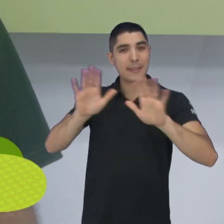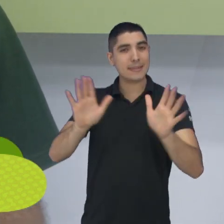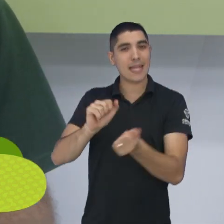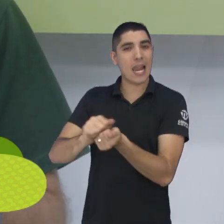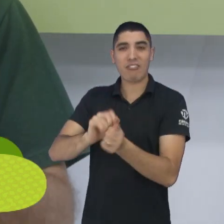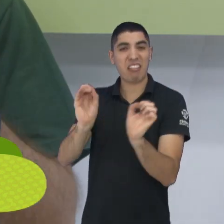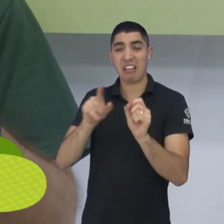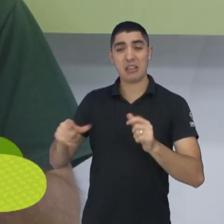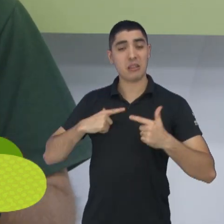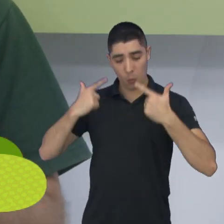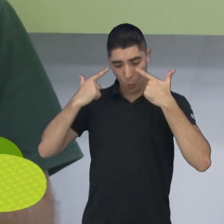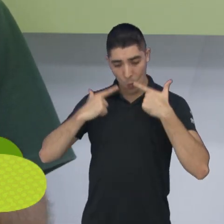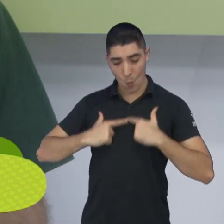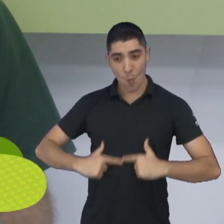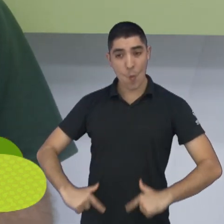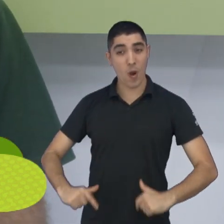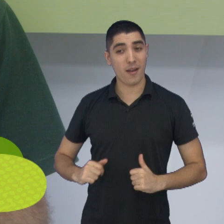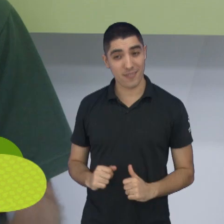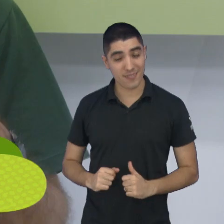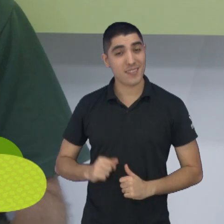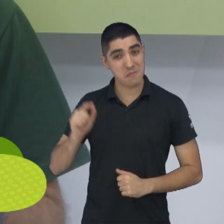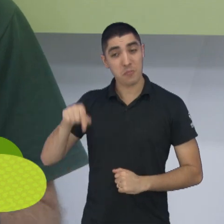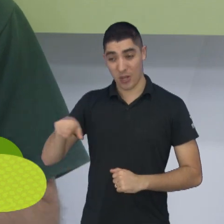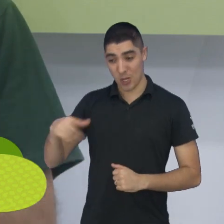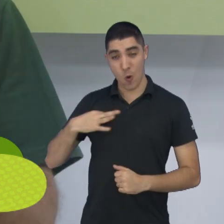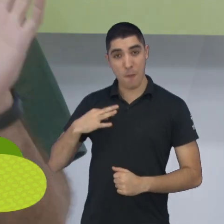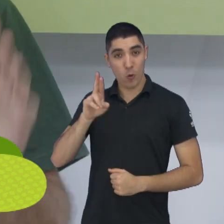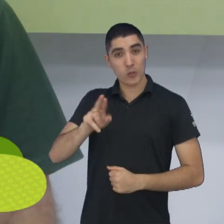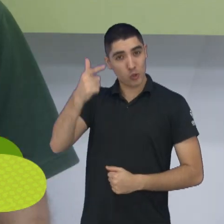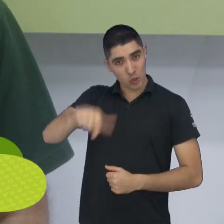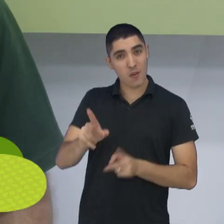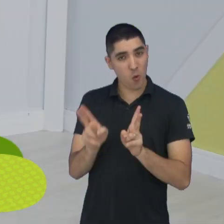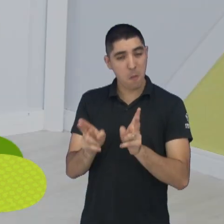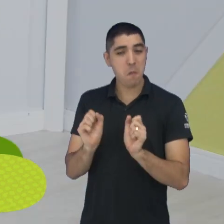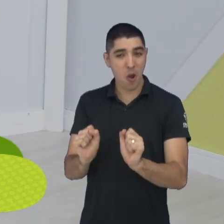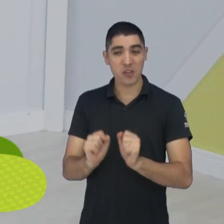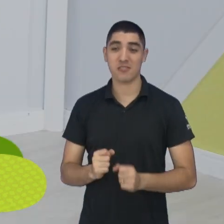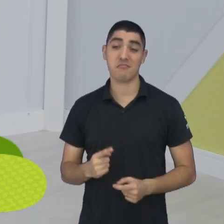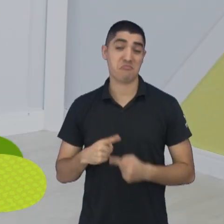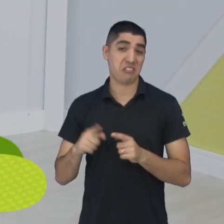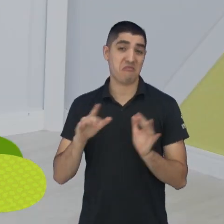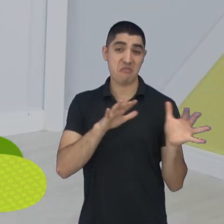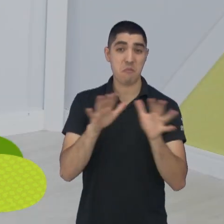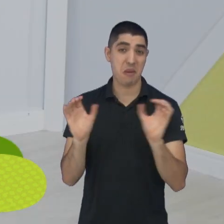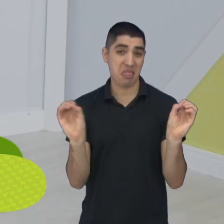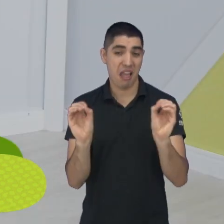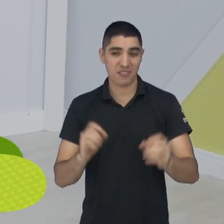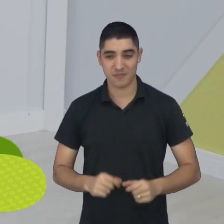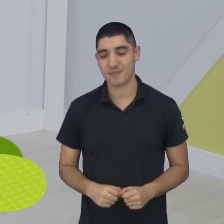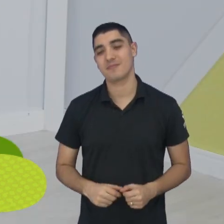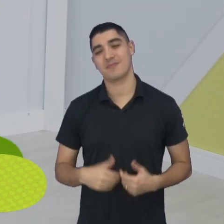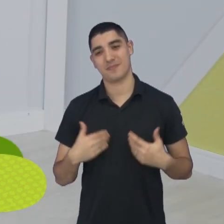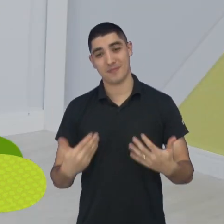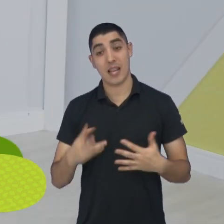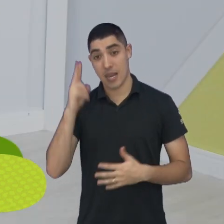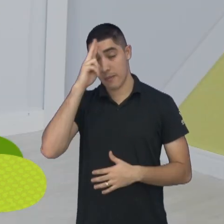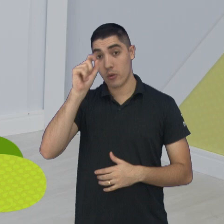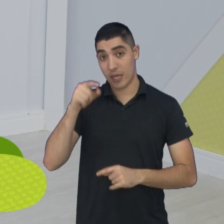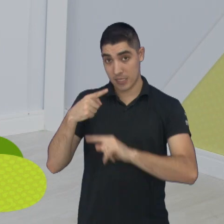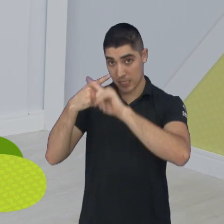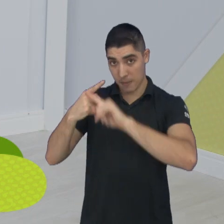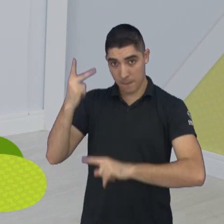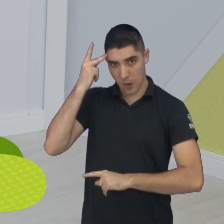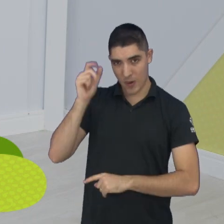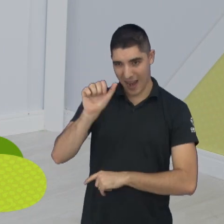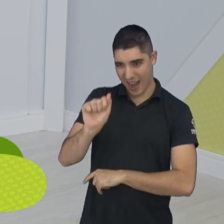do São Carlense. Então, se você quiser jogar já no próximo jogo com o mesmo uniforme, nem precisa lavar. Pois é, e só lembrando que essa Série A4, né, equivalente